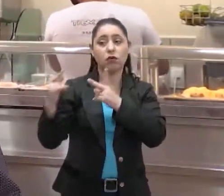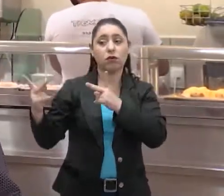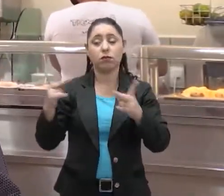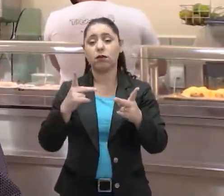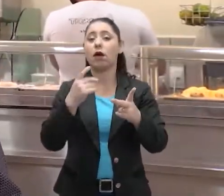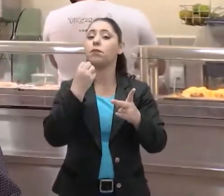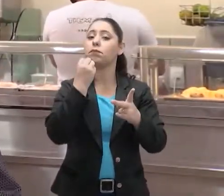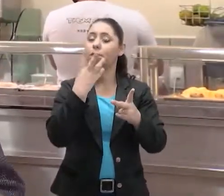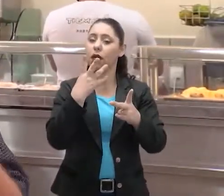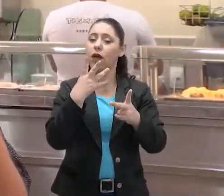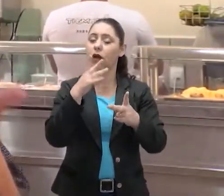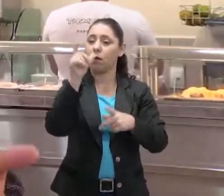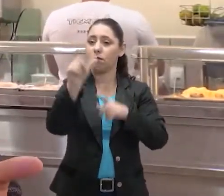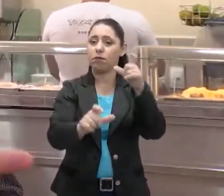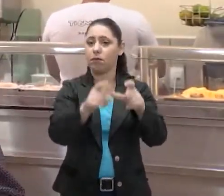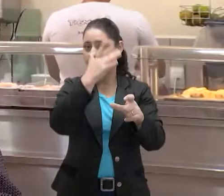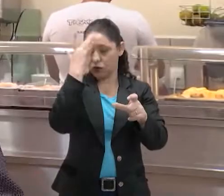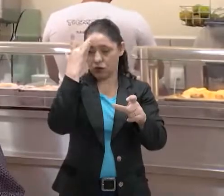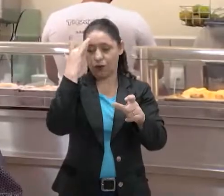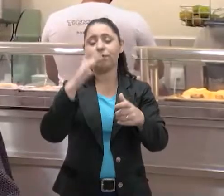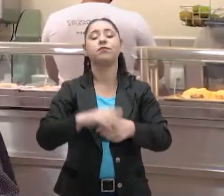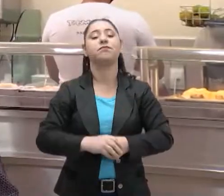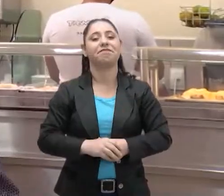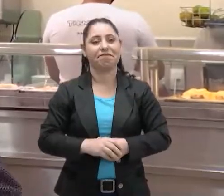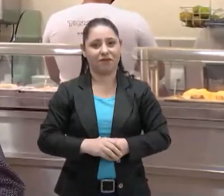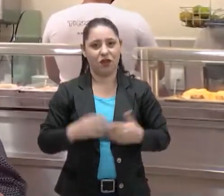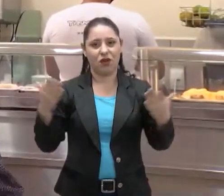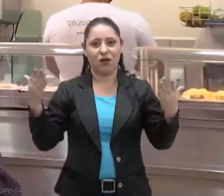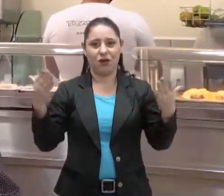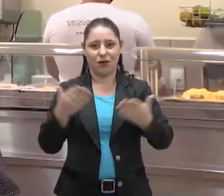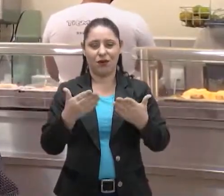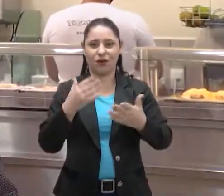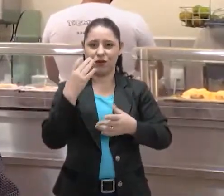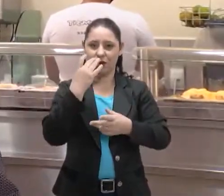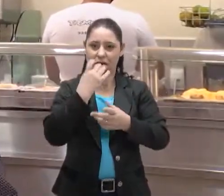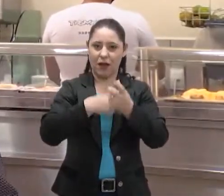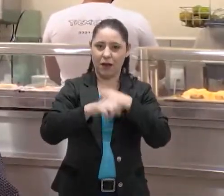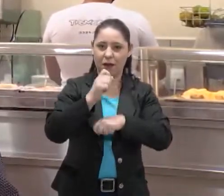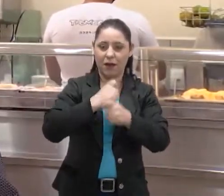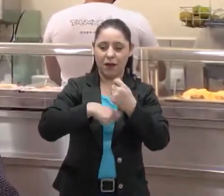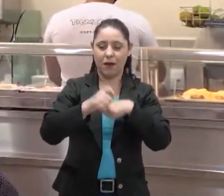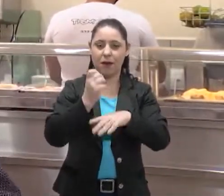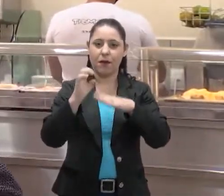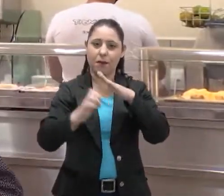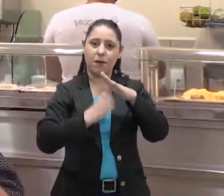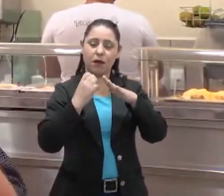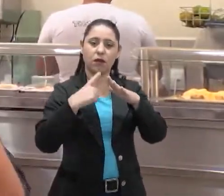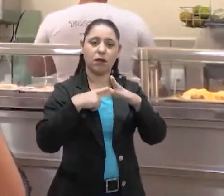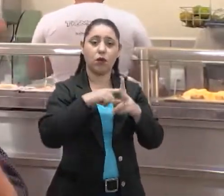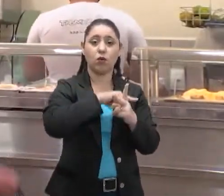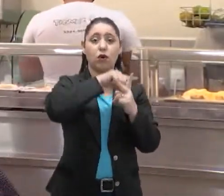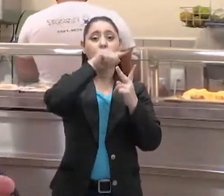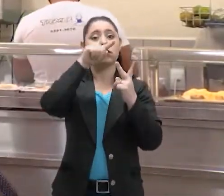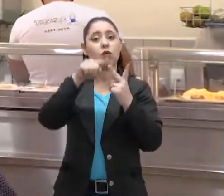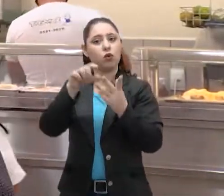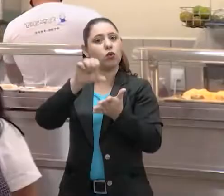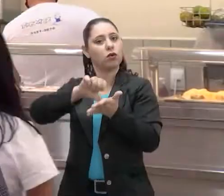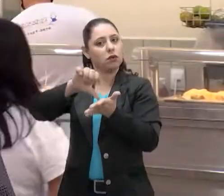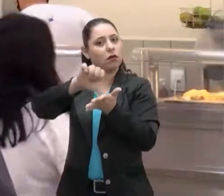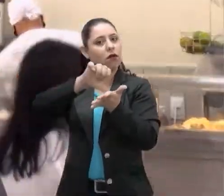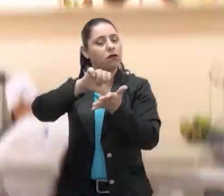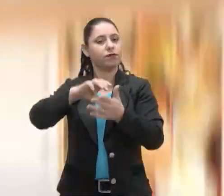para os clientes. A lição surtiu efeito, já que hoje o empreendimento conta com uma